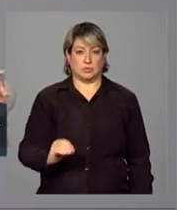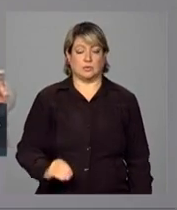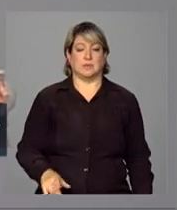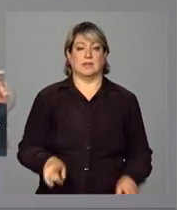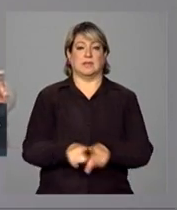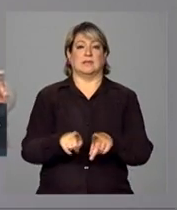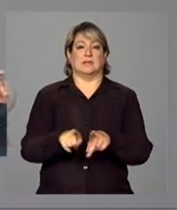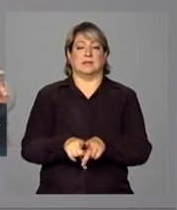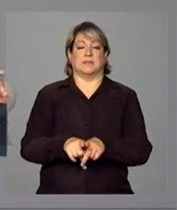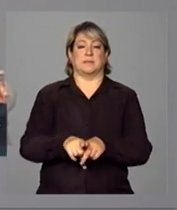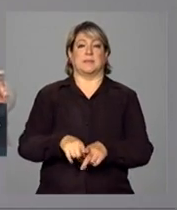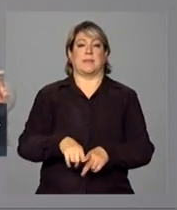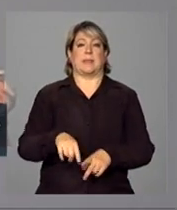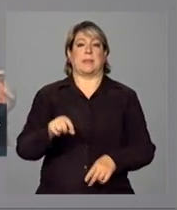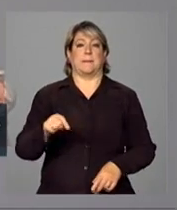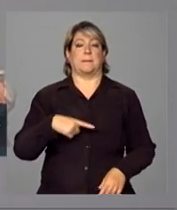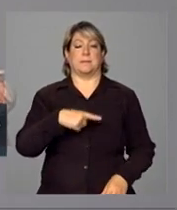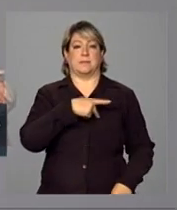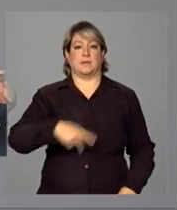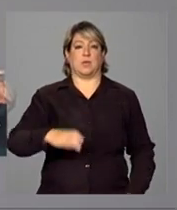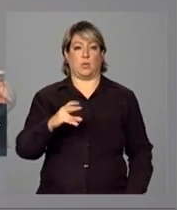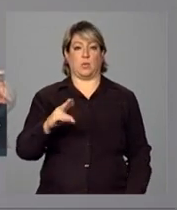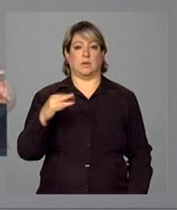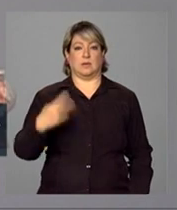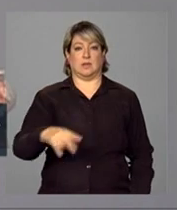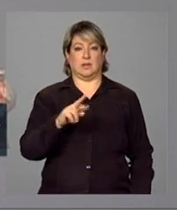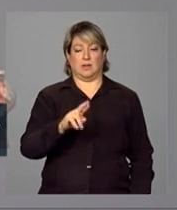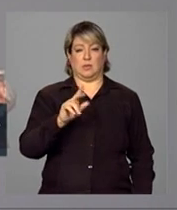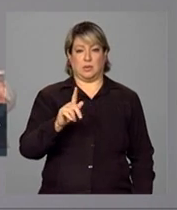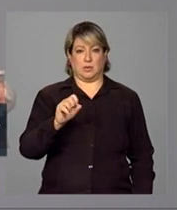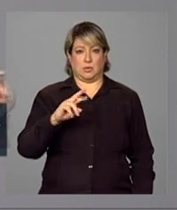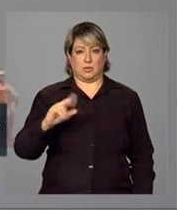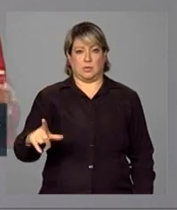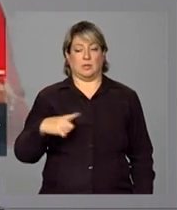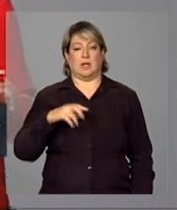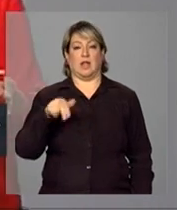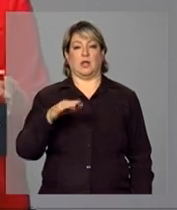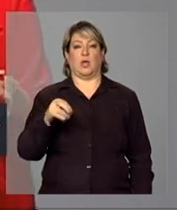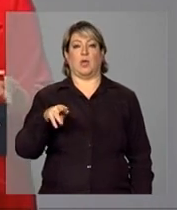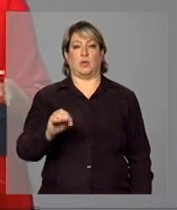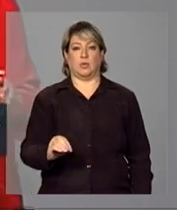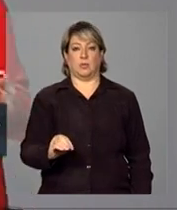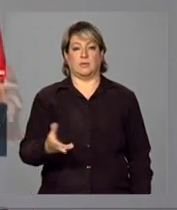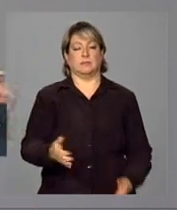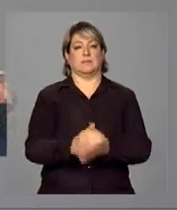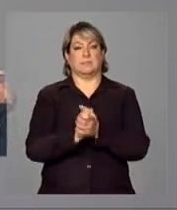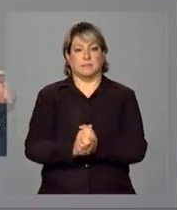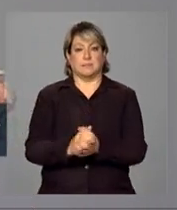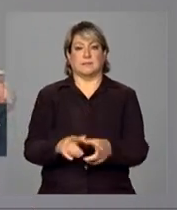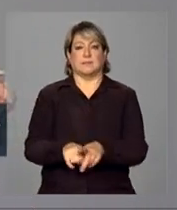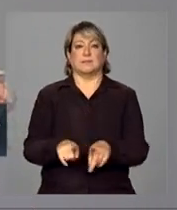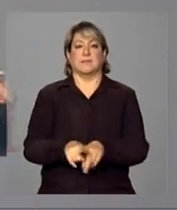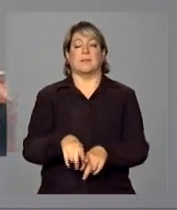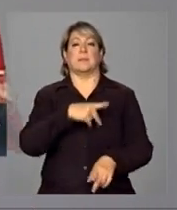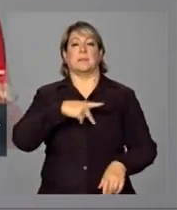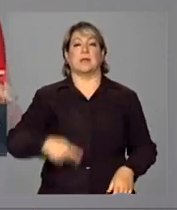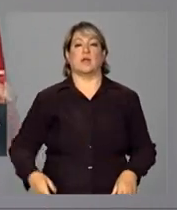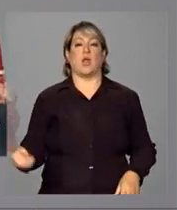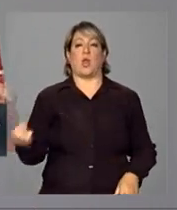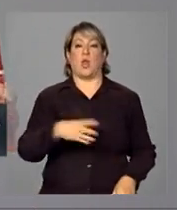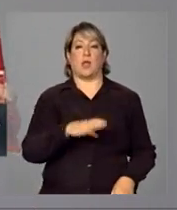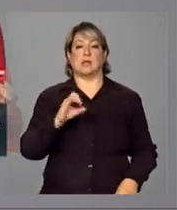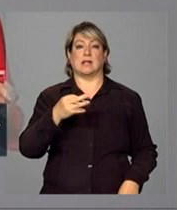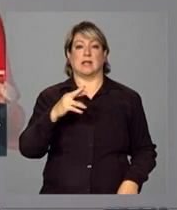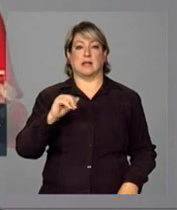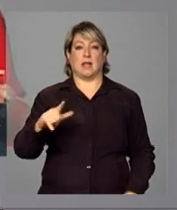o presidente da CUT no Rio Grande do Sul, Antônio Guntzel, o presidente da Nova Central